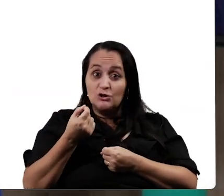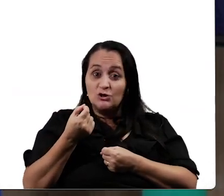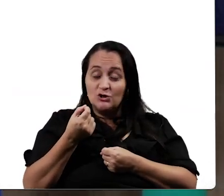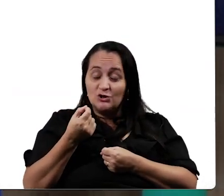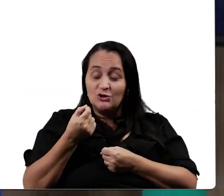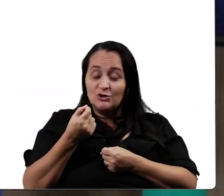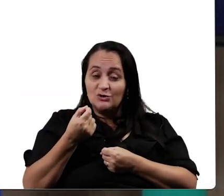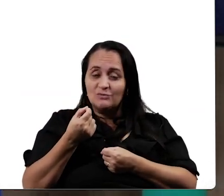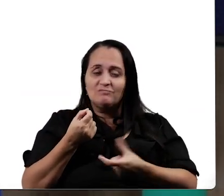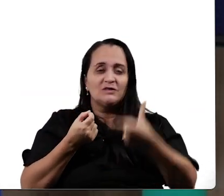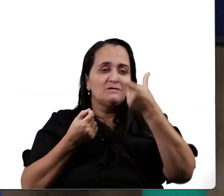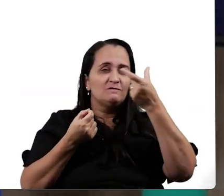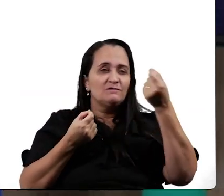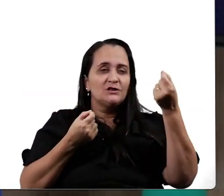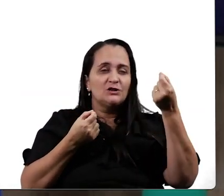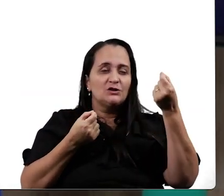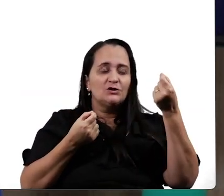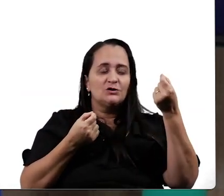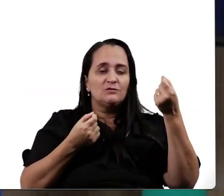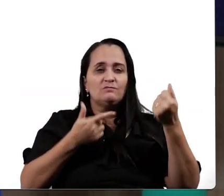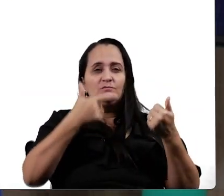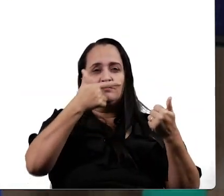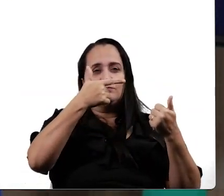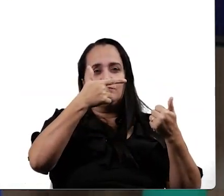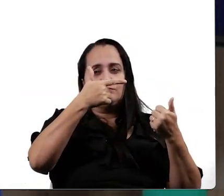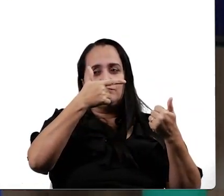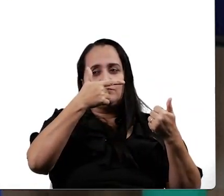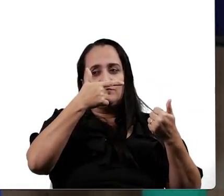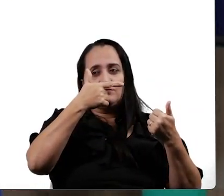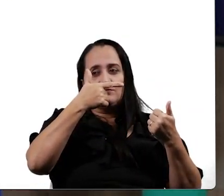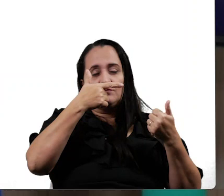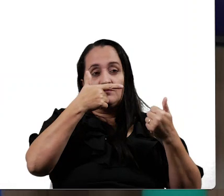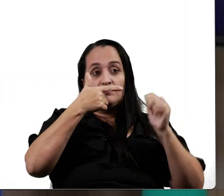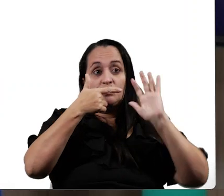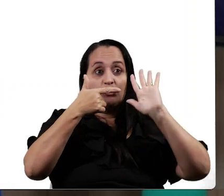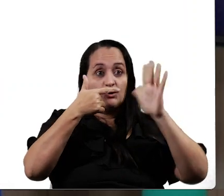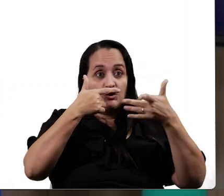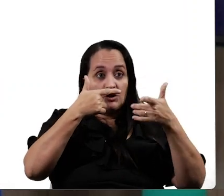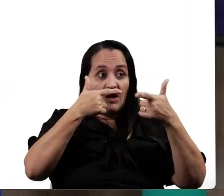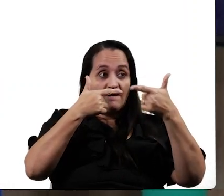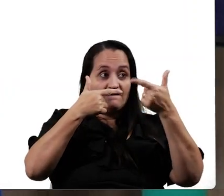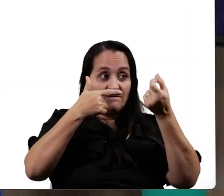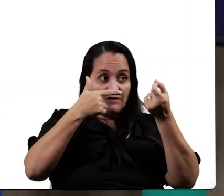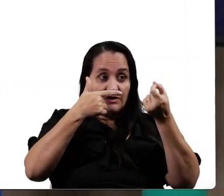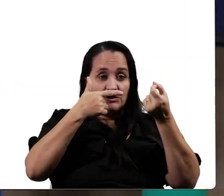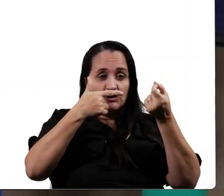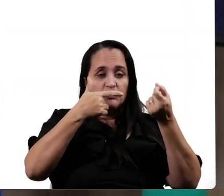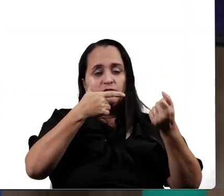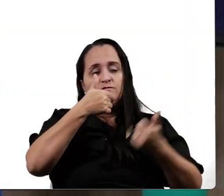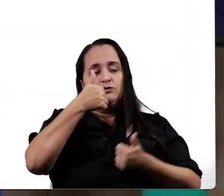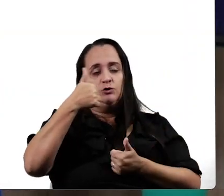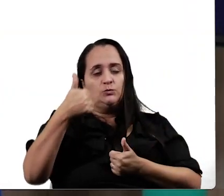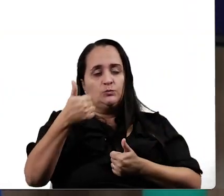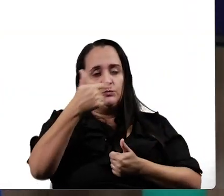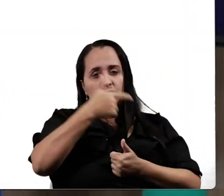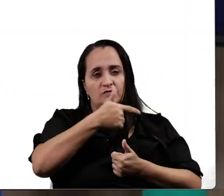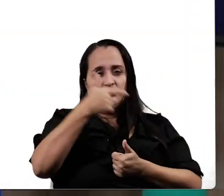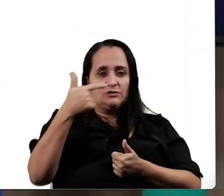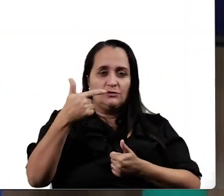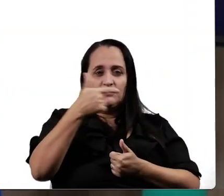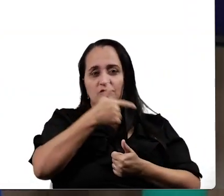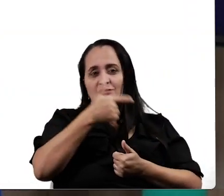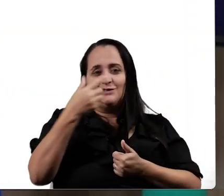bota na cabeça o 20 20 + 10 que a gente vai pegar aqui ó que já chegamos em 20 mais 10 temho 20